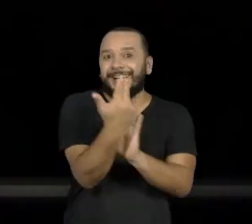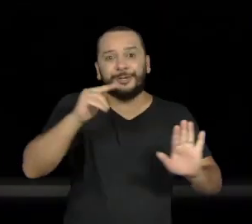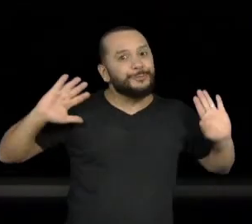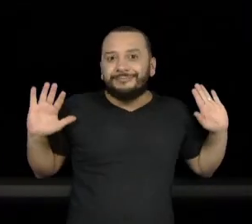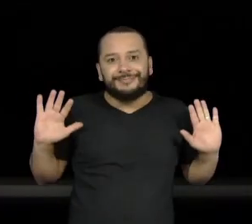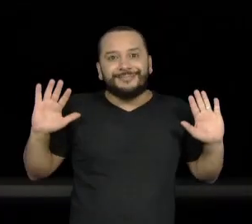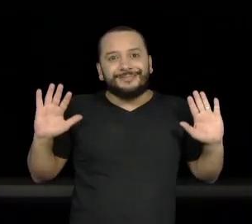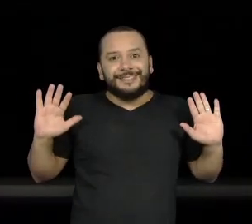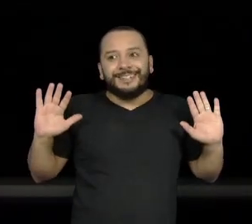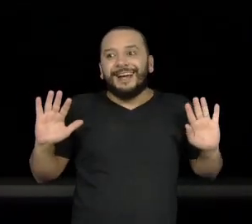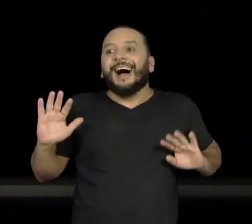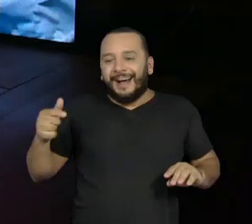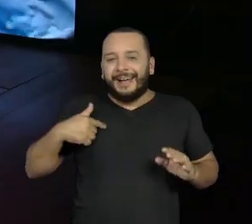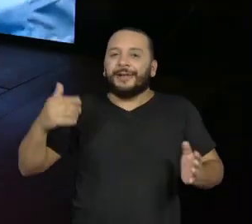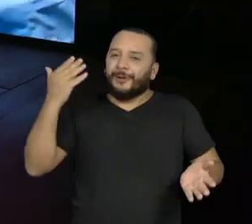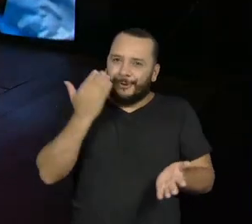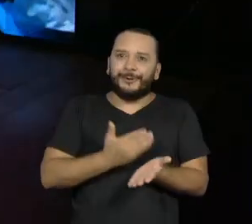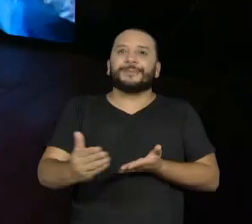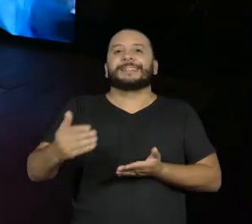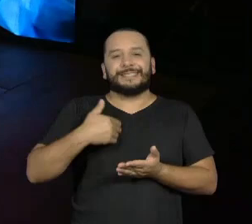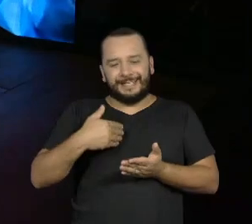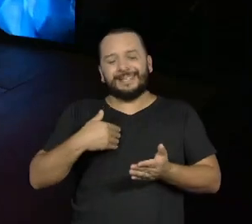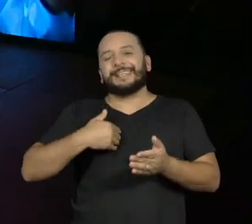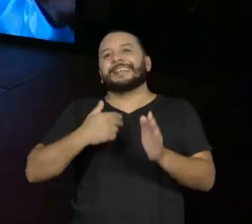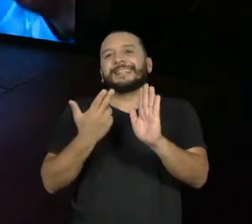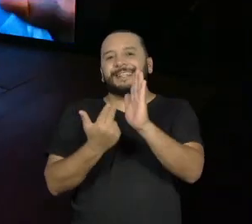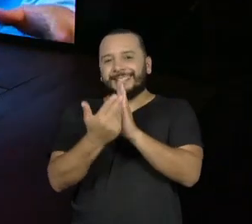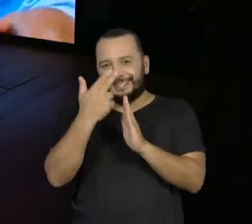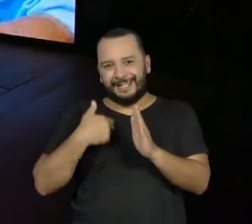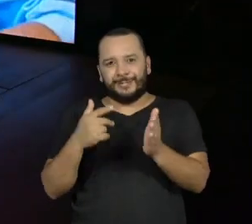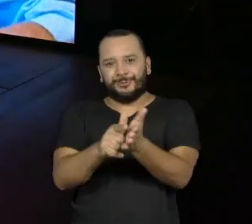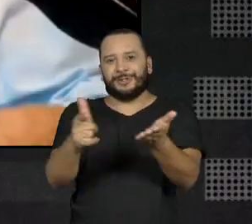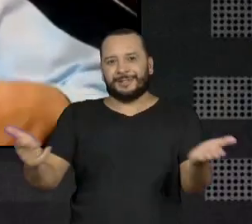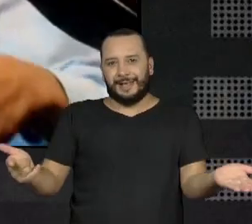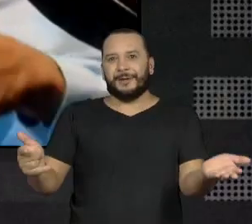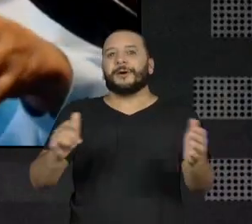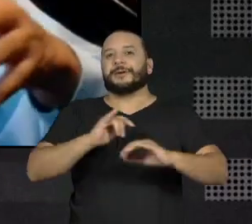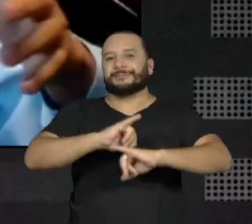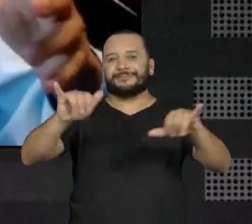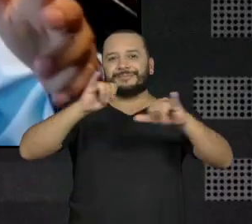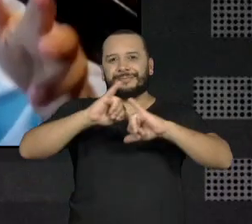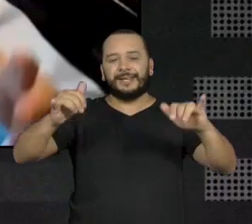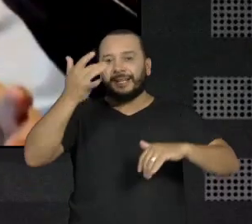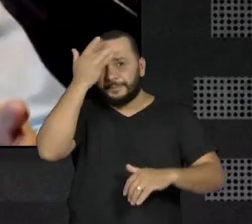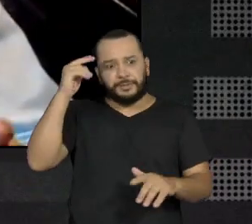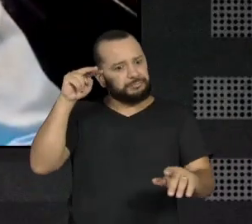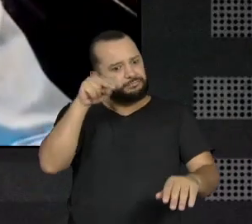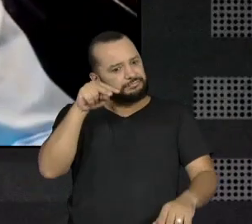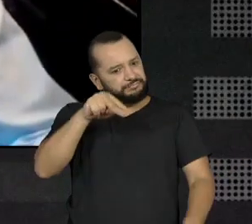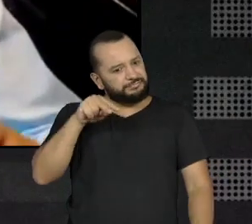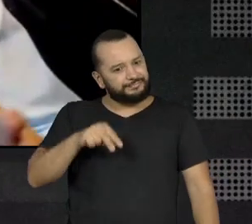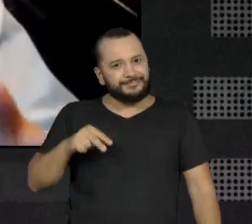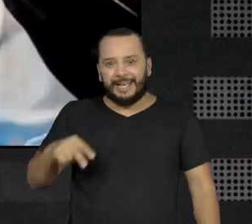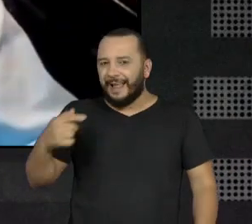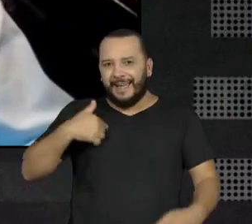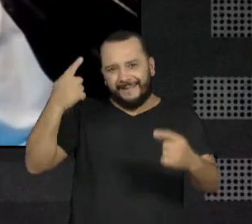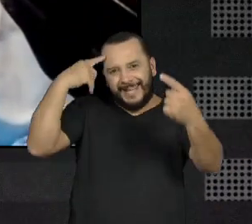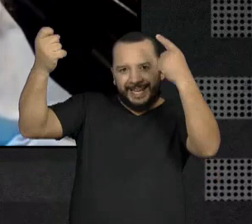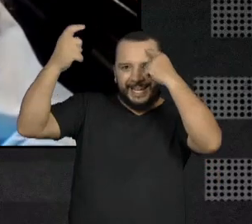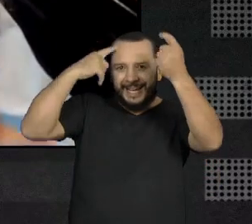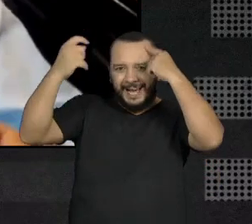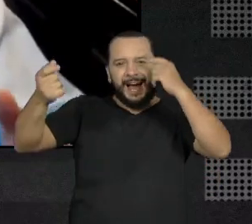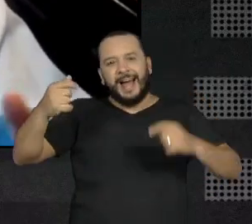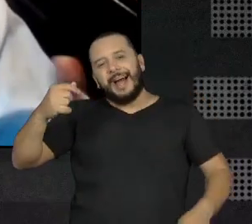aí começou tudo. Comecei a publicar, daí começou a dar certo, daí comecei a precisar criar outros